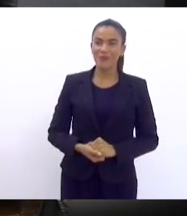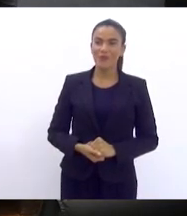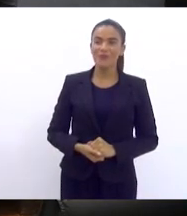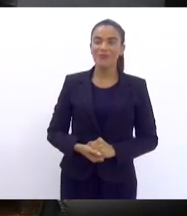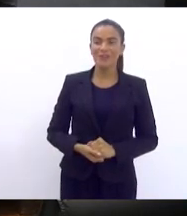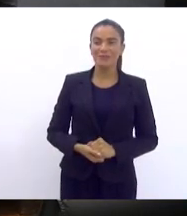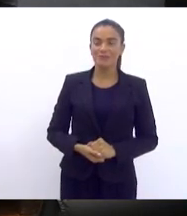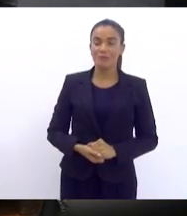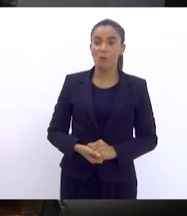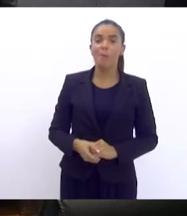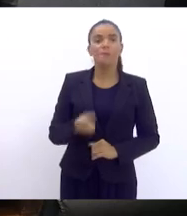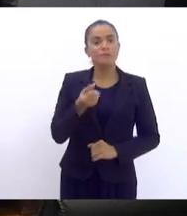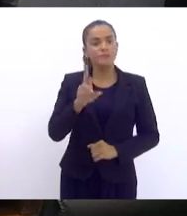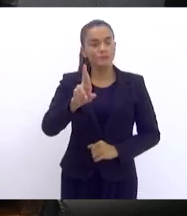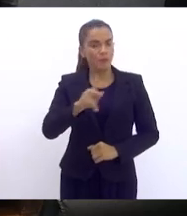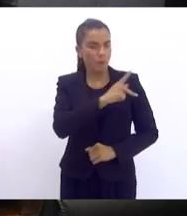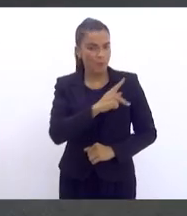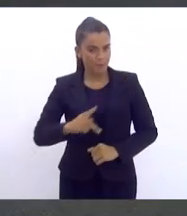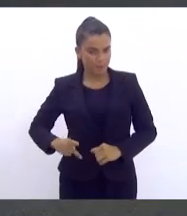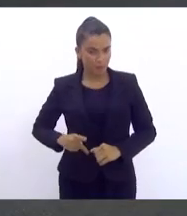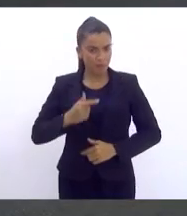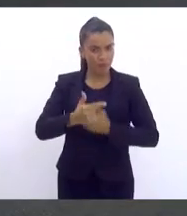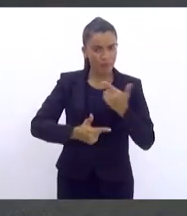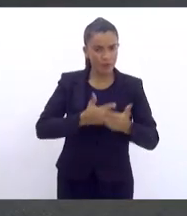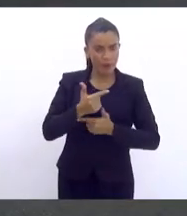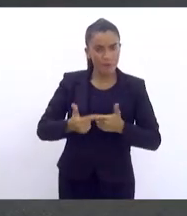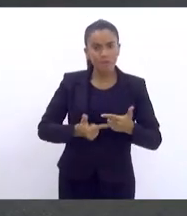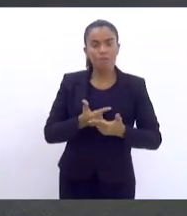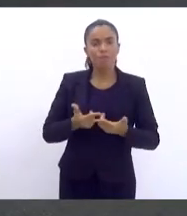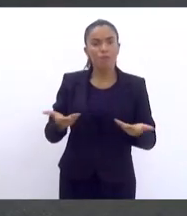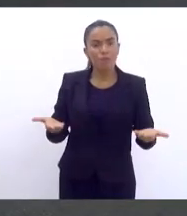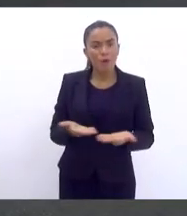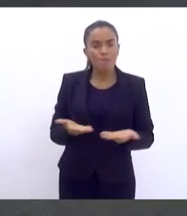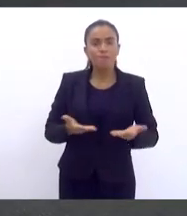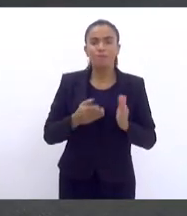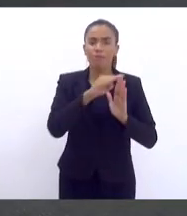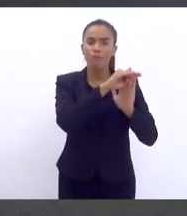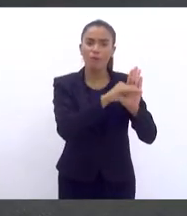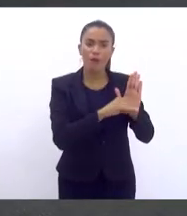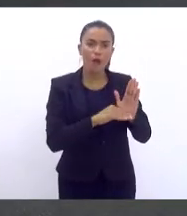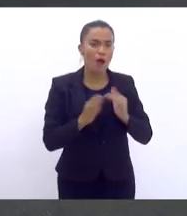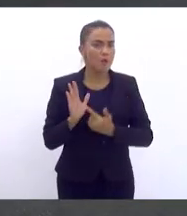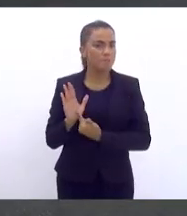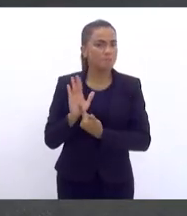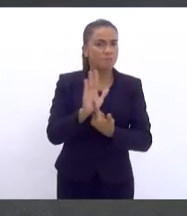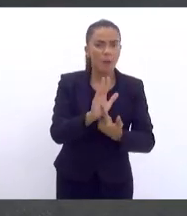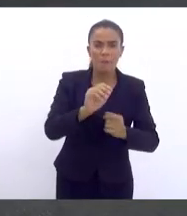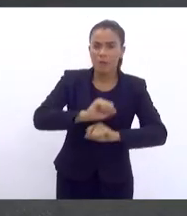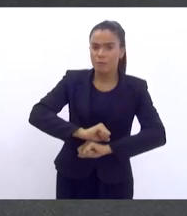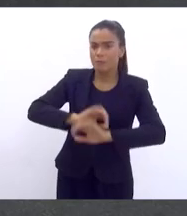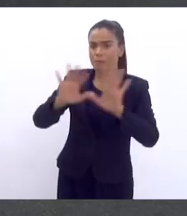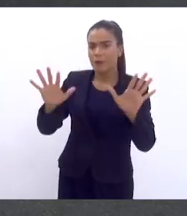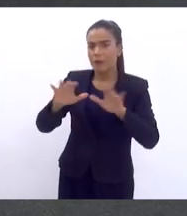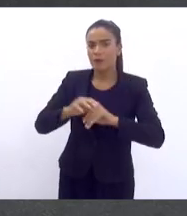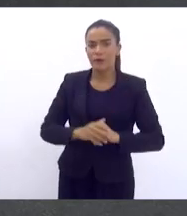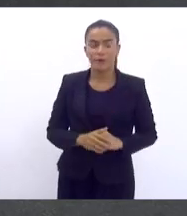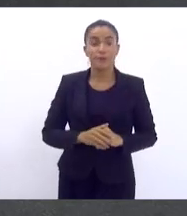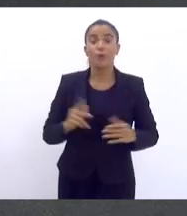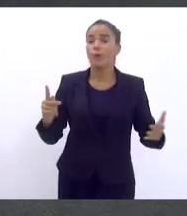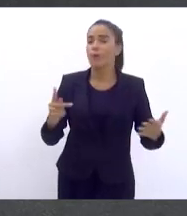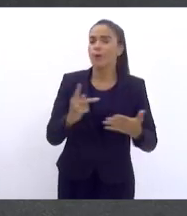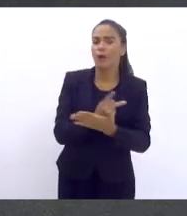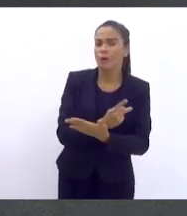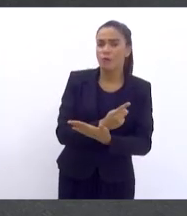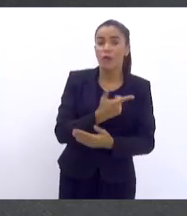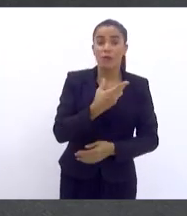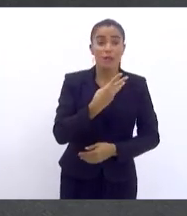Senhor presidente, em exercício, a ata reflete com exatidão o ocorrido